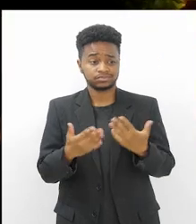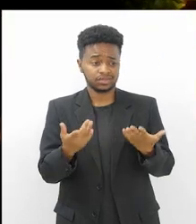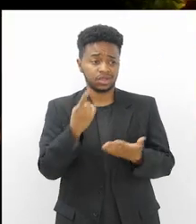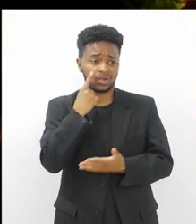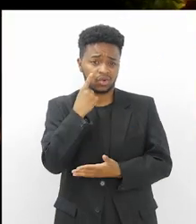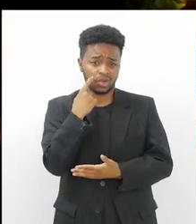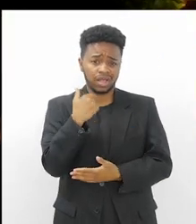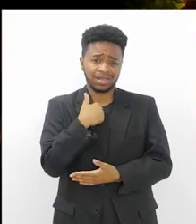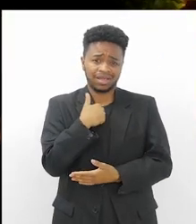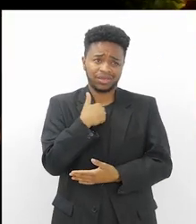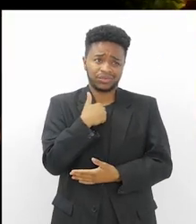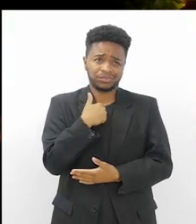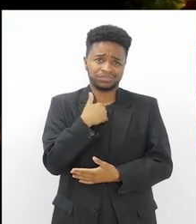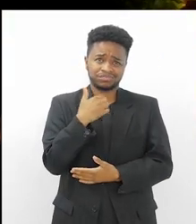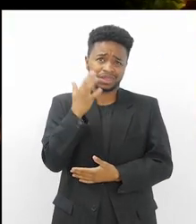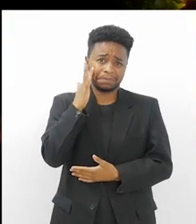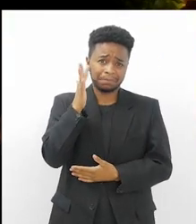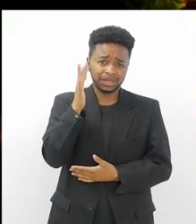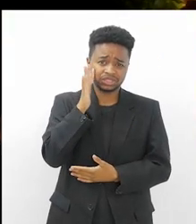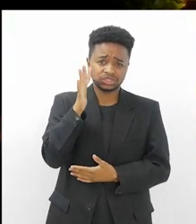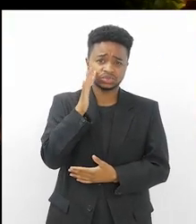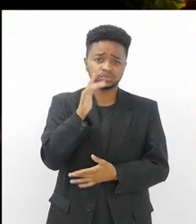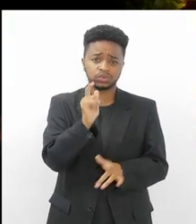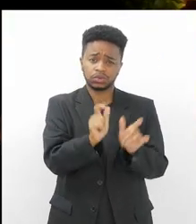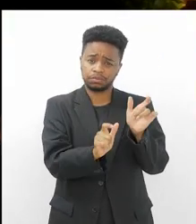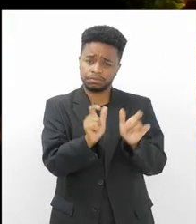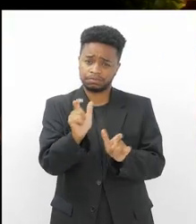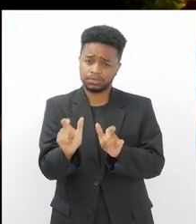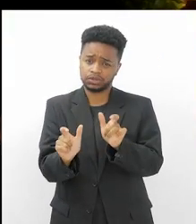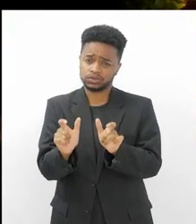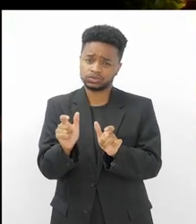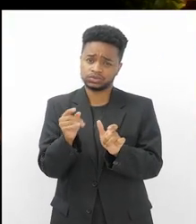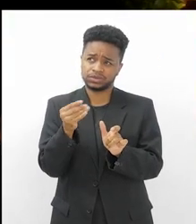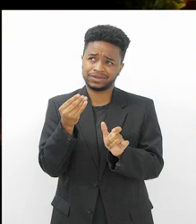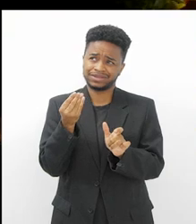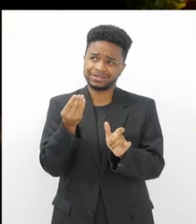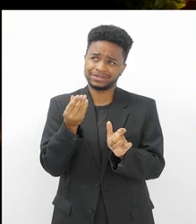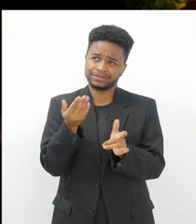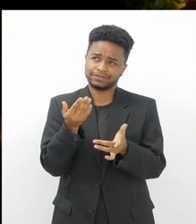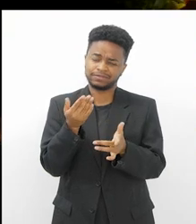Olha, Priscila, eu tenho uma impressão de que as pessoas,